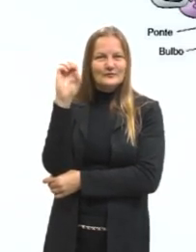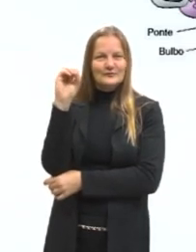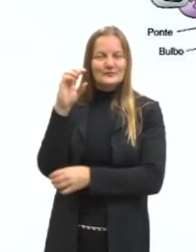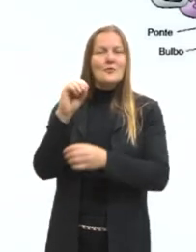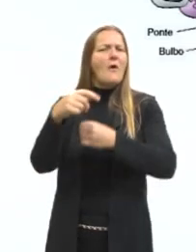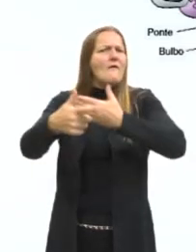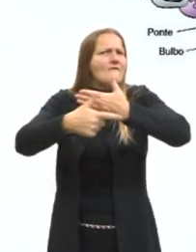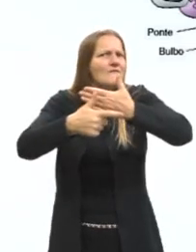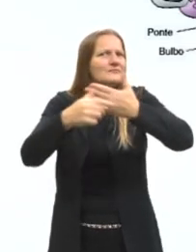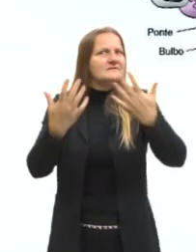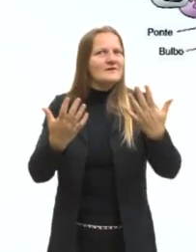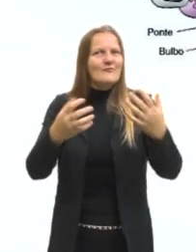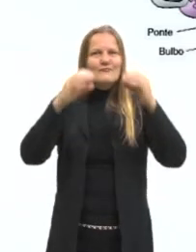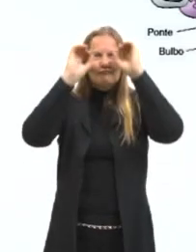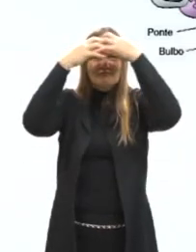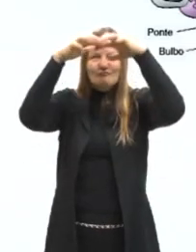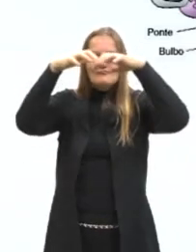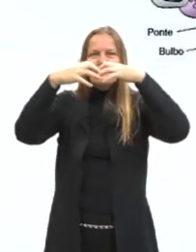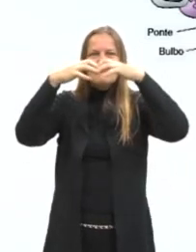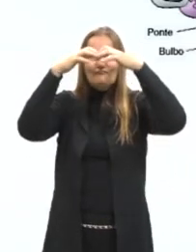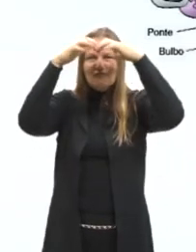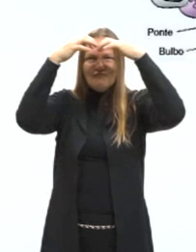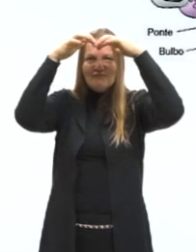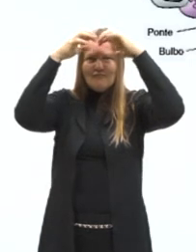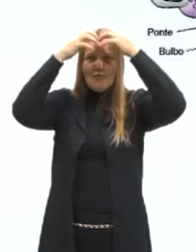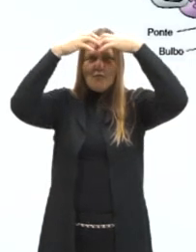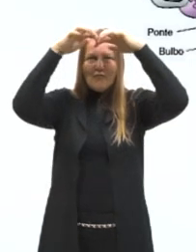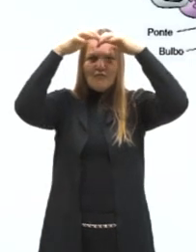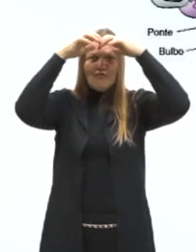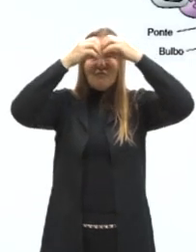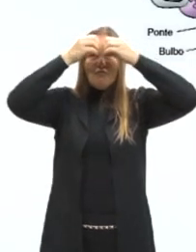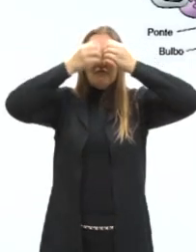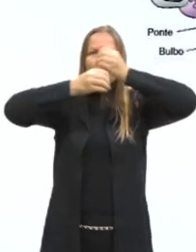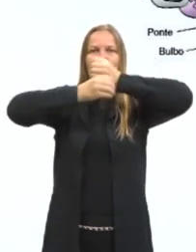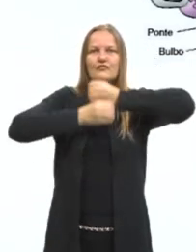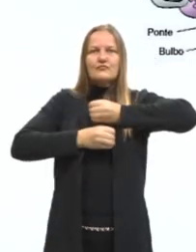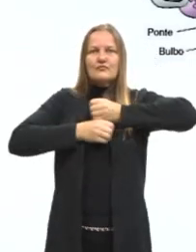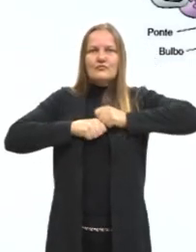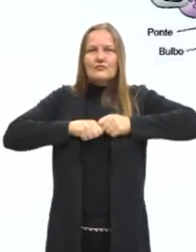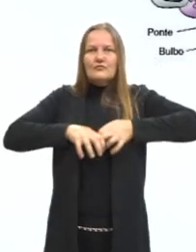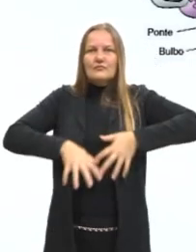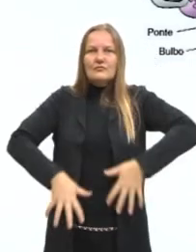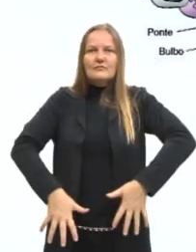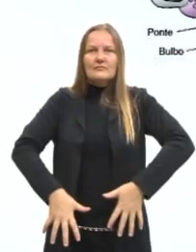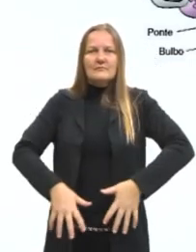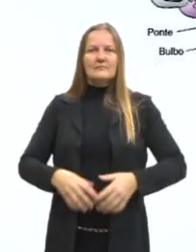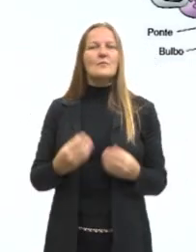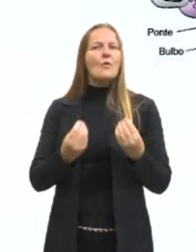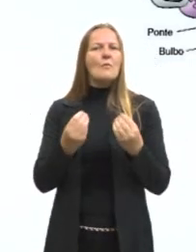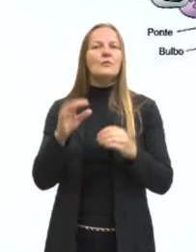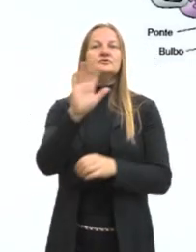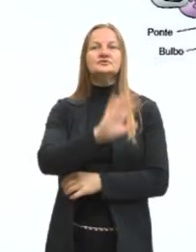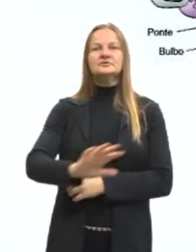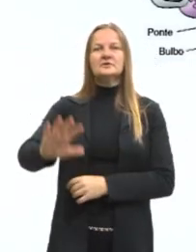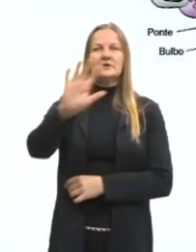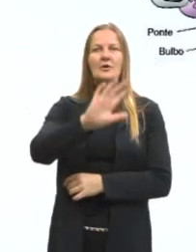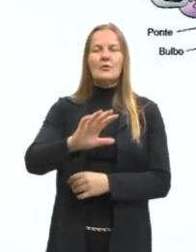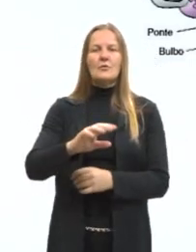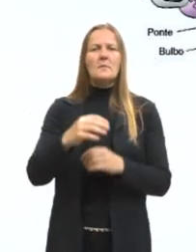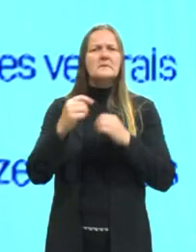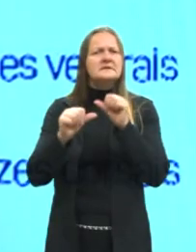principal as principais funções então do sistema nervoso aqui no modo geral